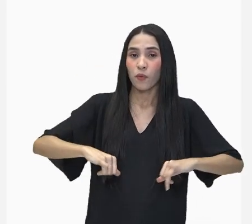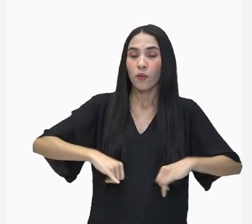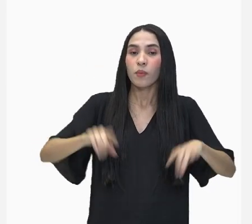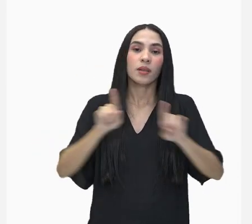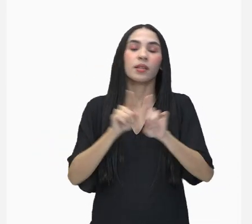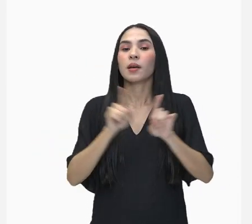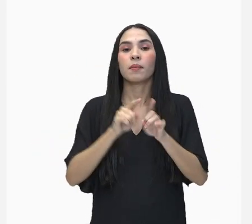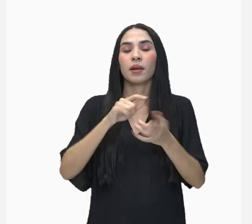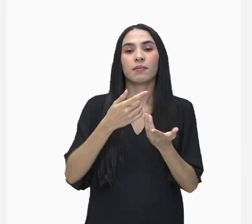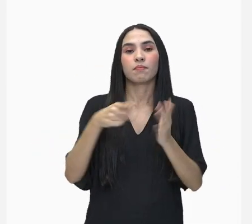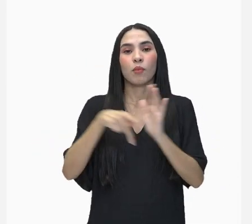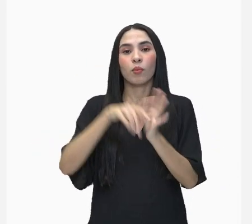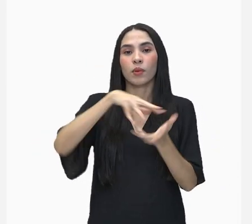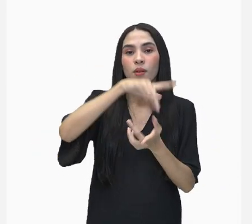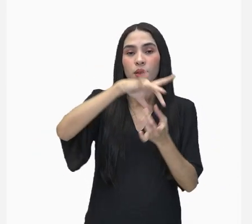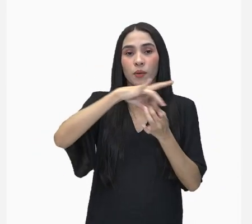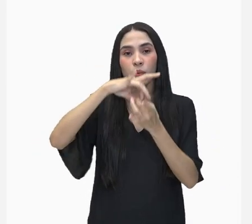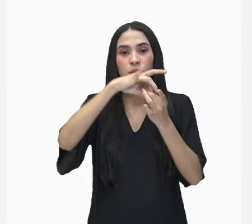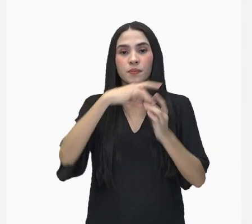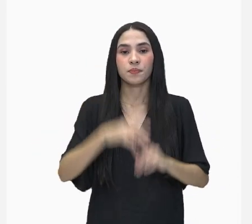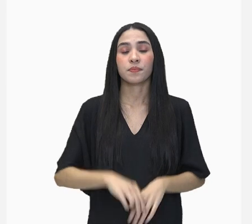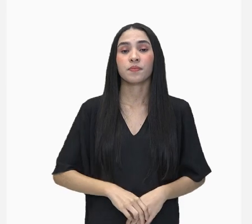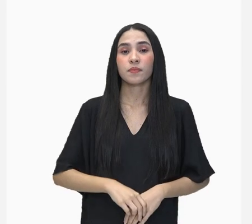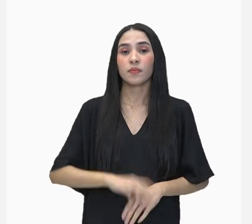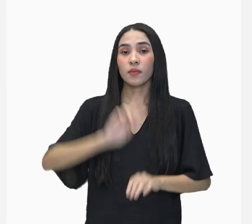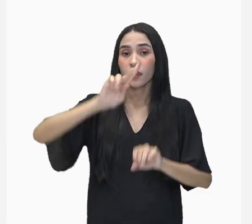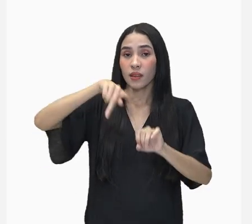pela globalização. Após